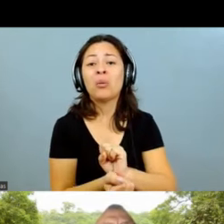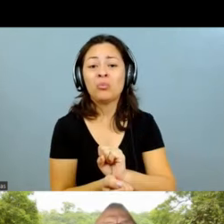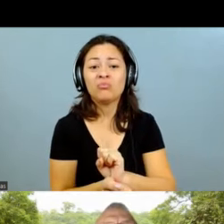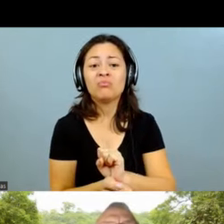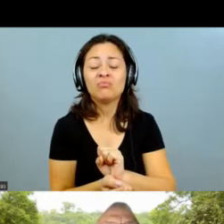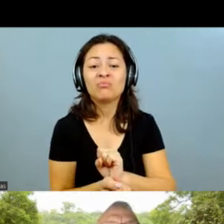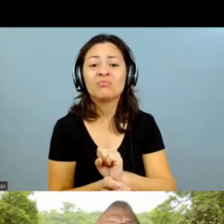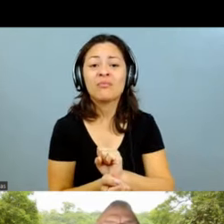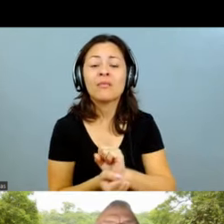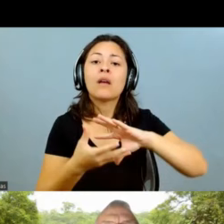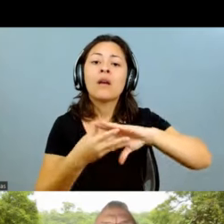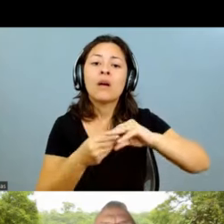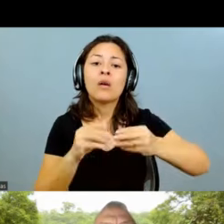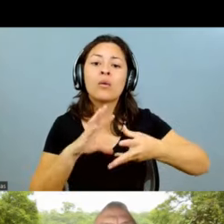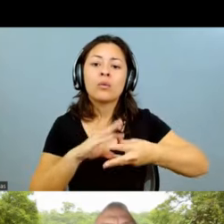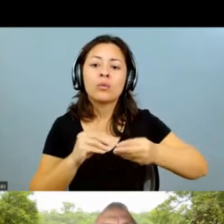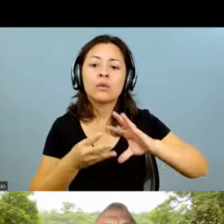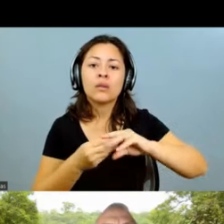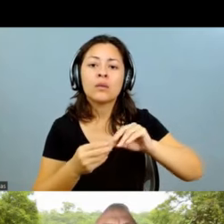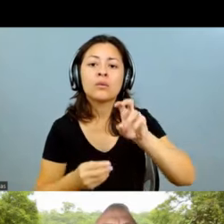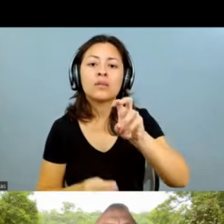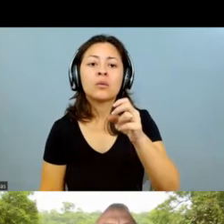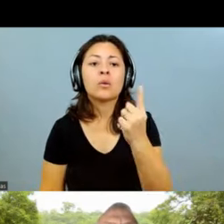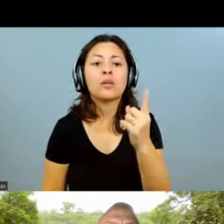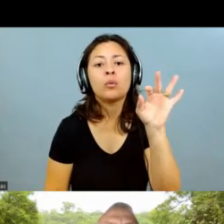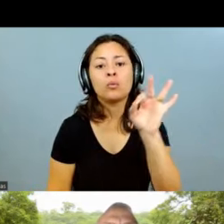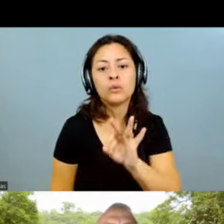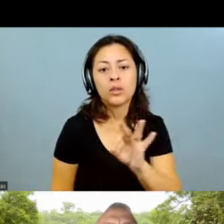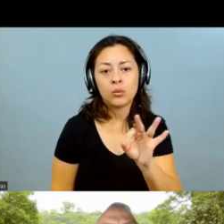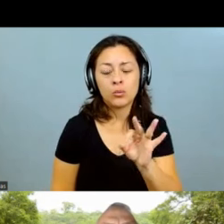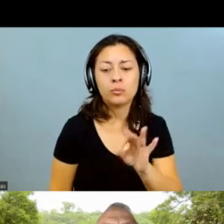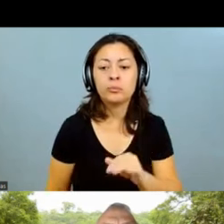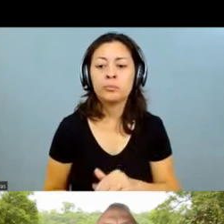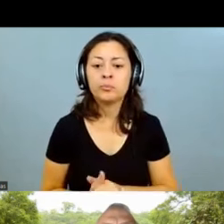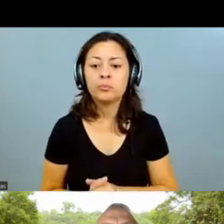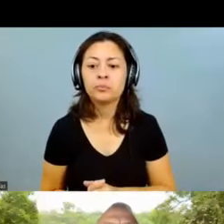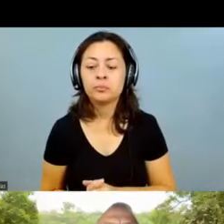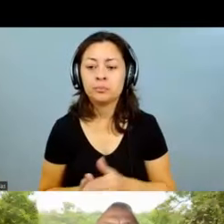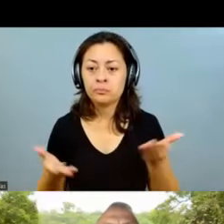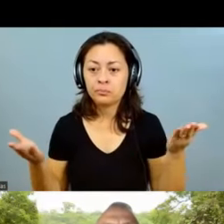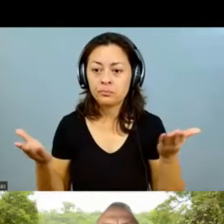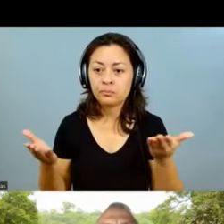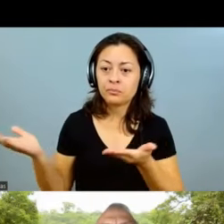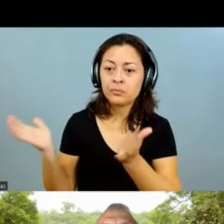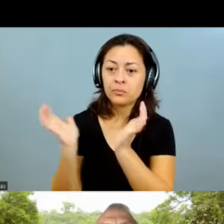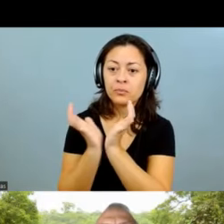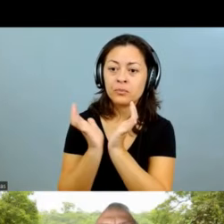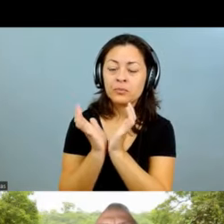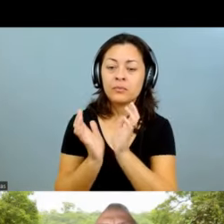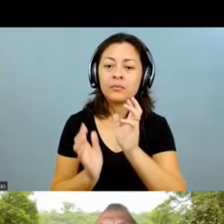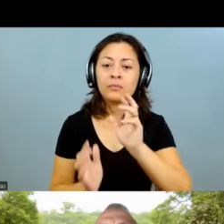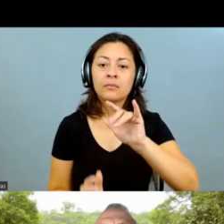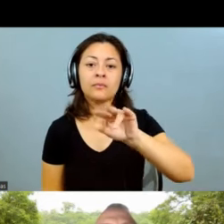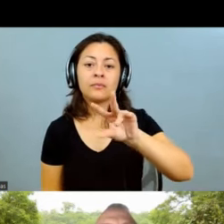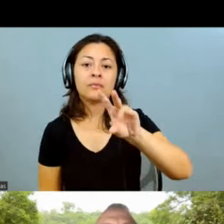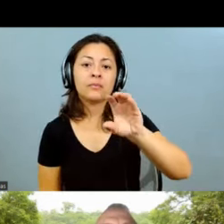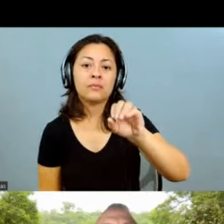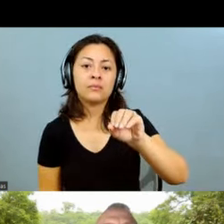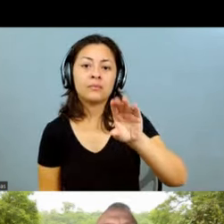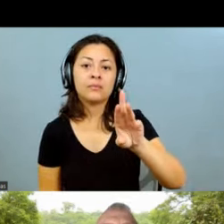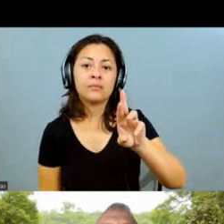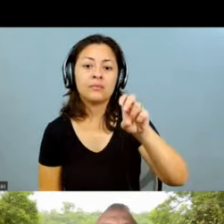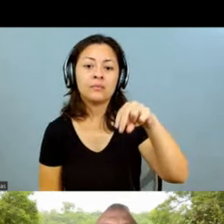chegamos a 51% de proteção passo a palavra para o colega Ivo Brun para comentar sobre o